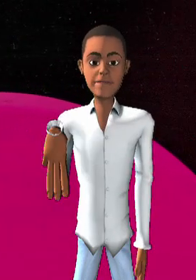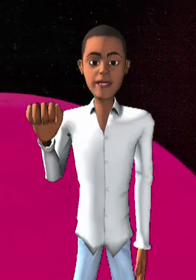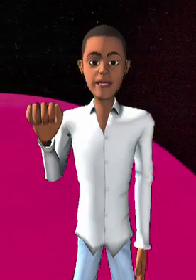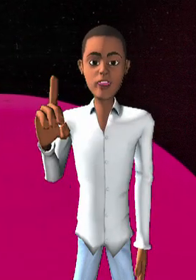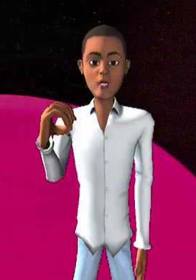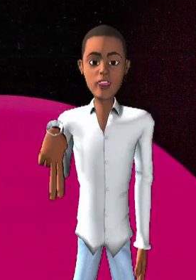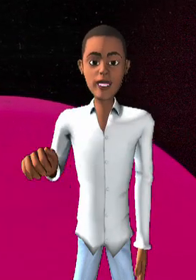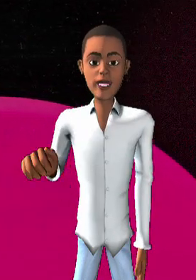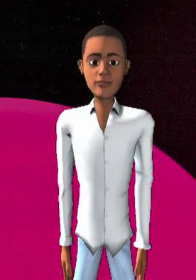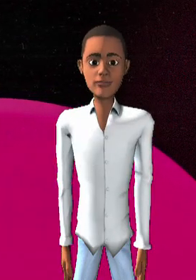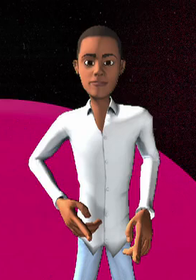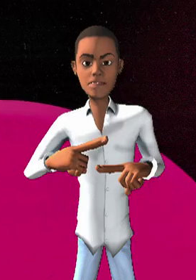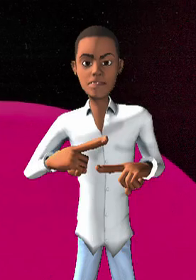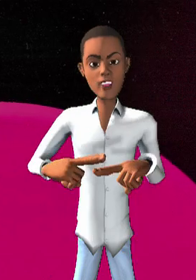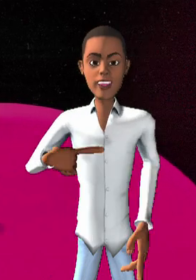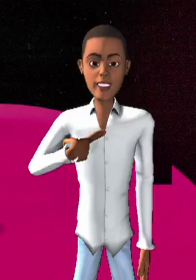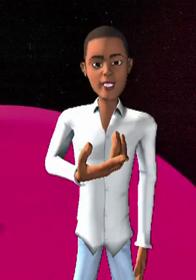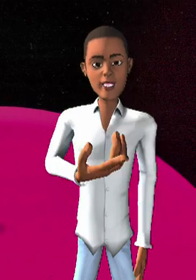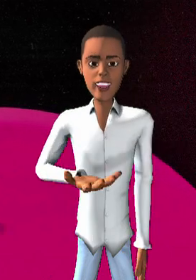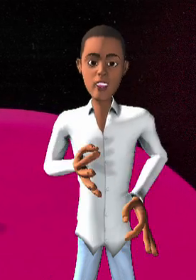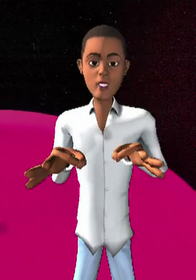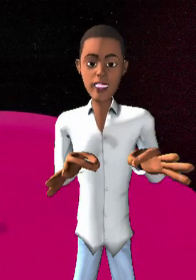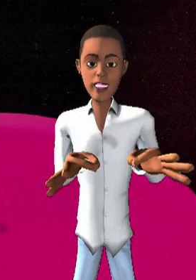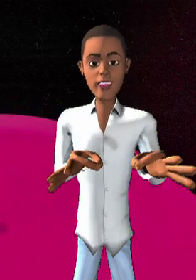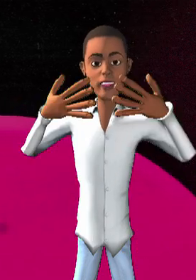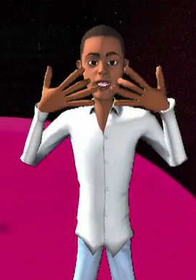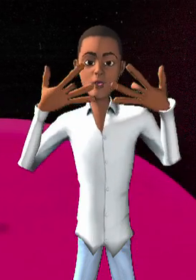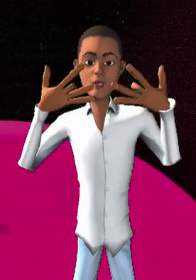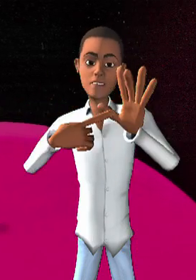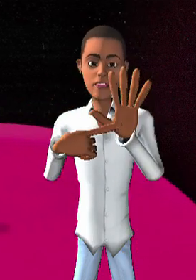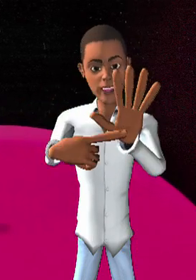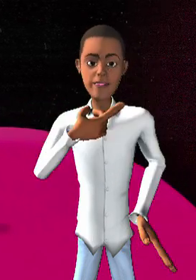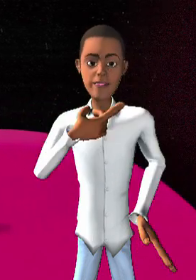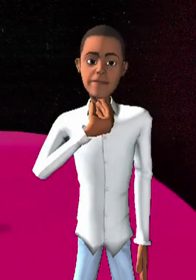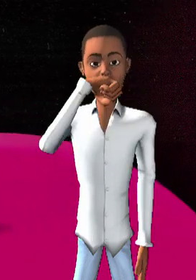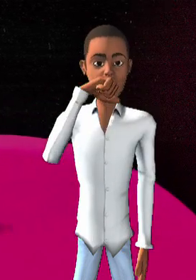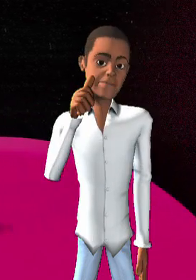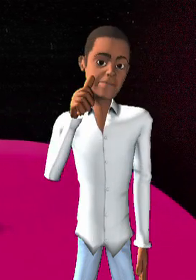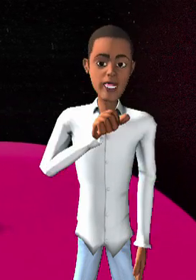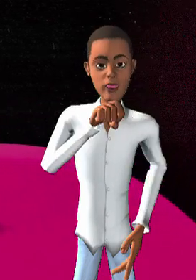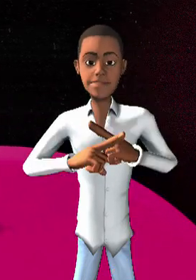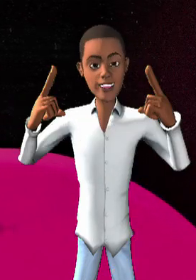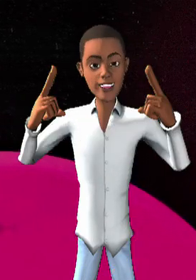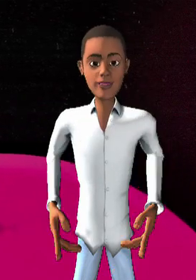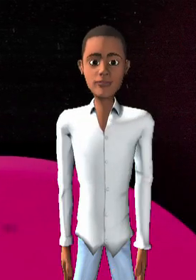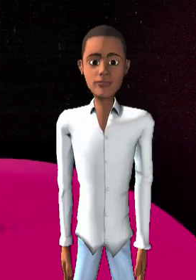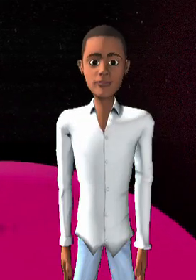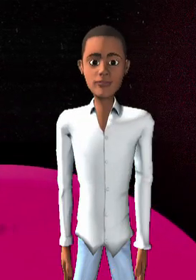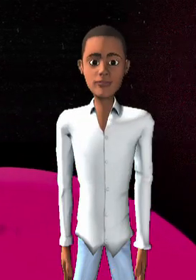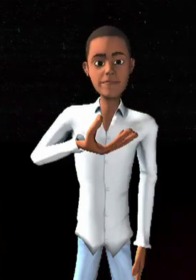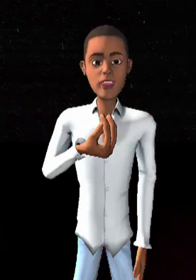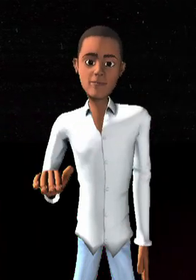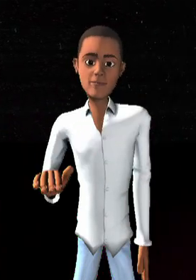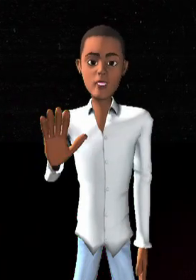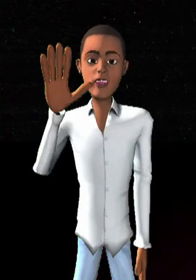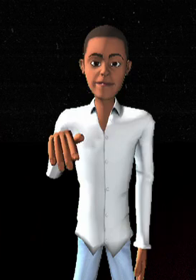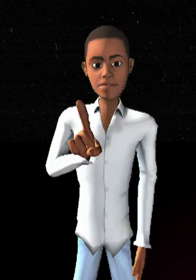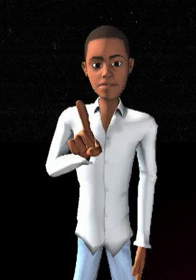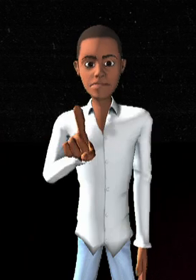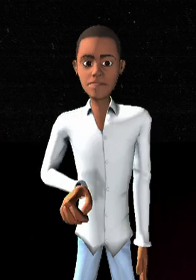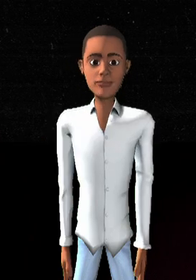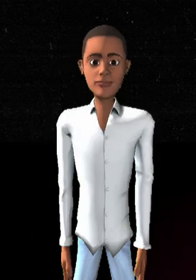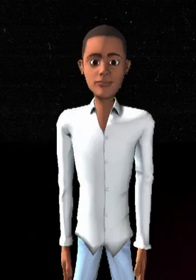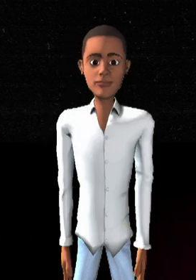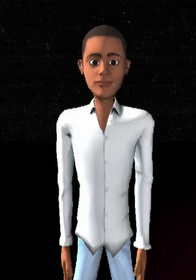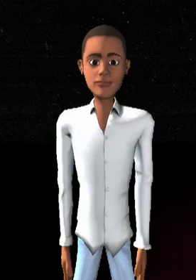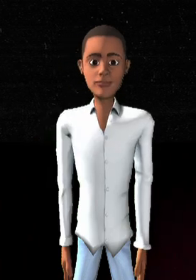de mandona, porque eu queria dirigir as peças que fazíamos para os nossos pais. Mas os meninos